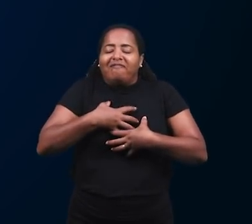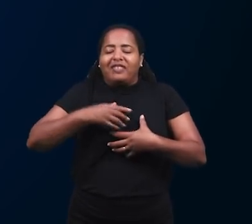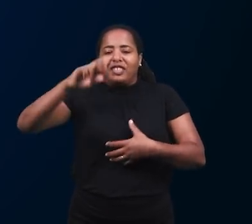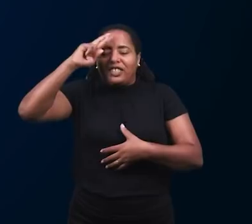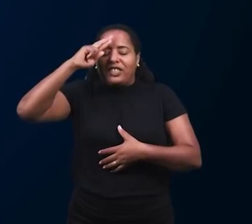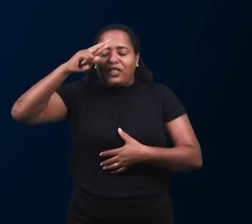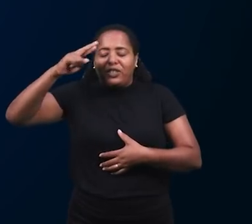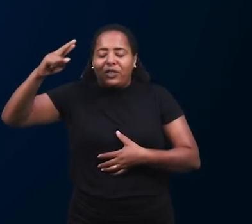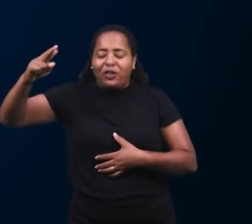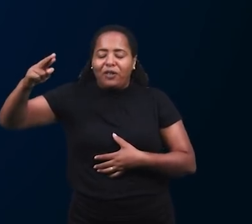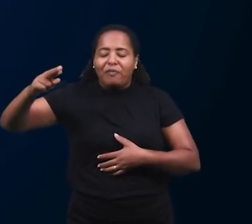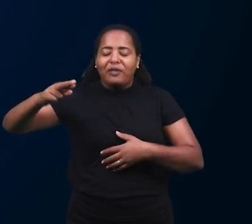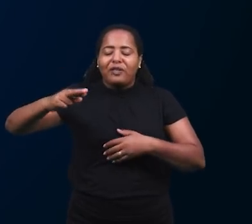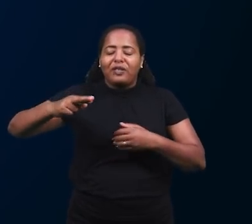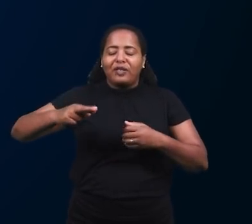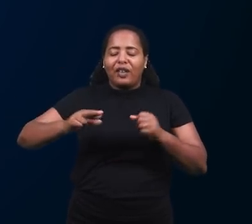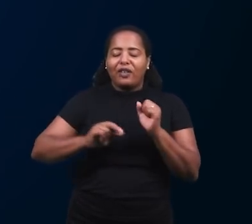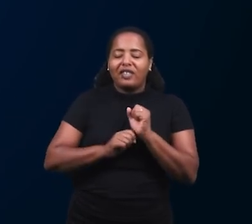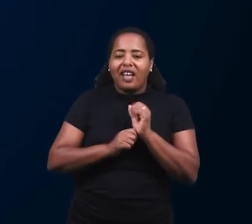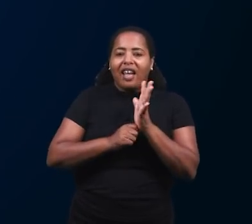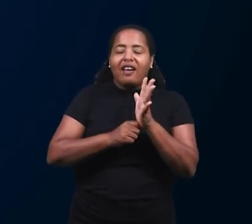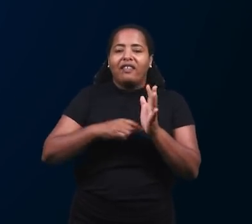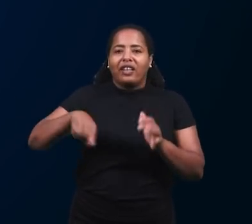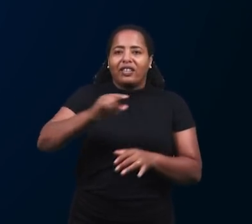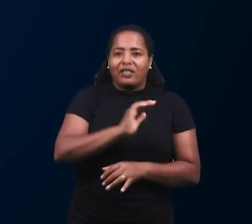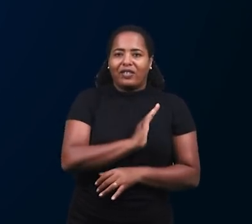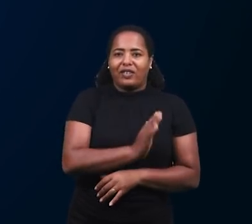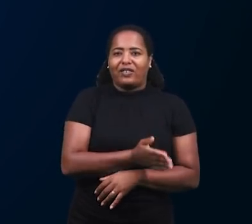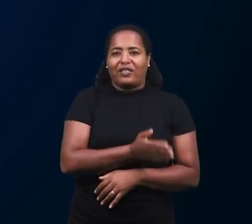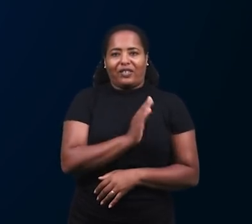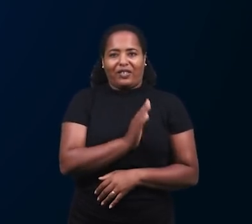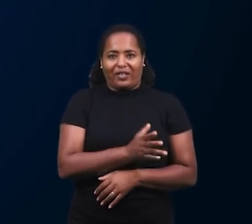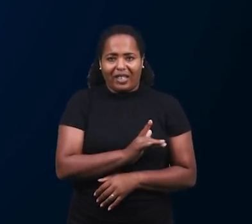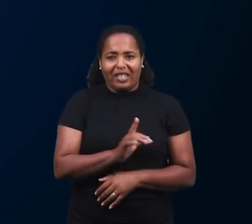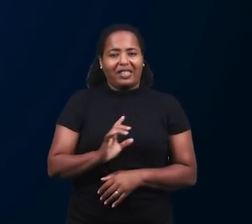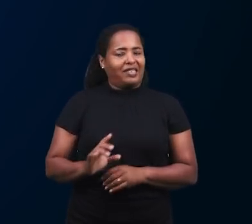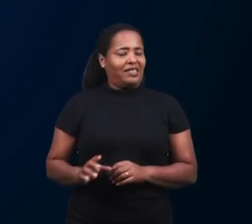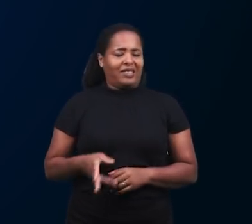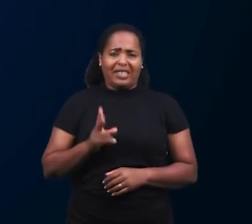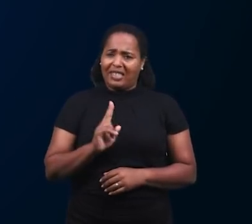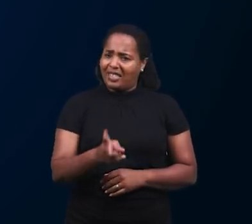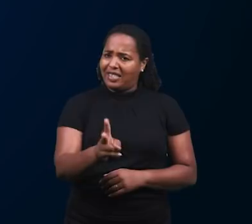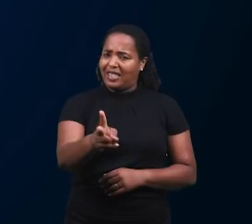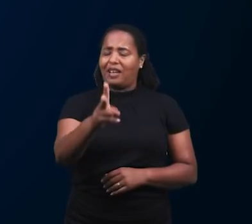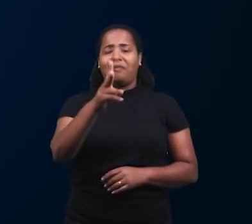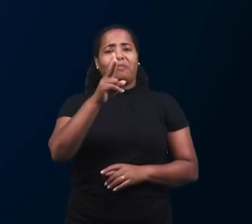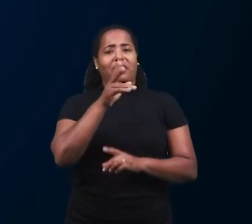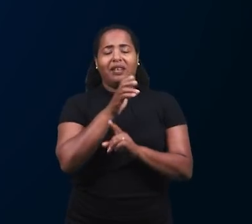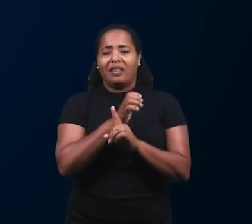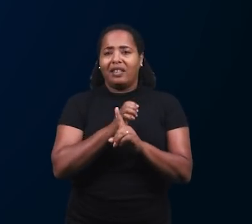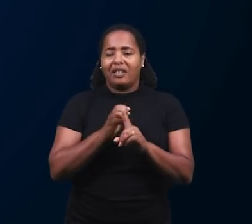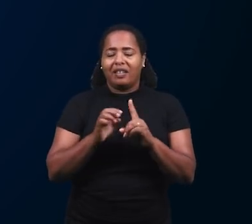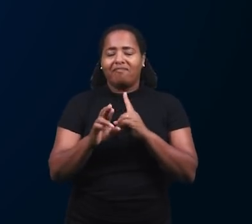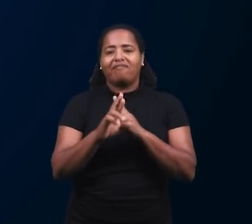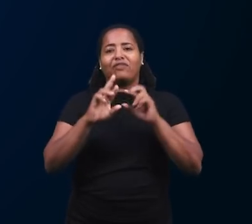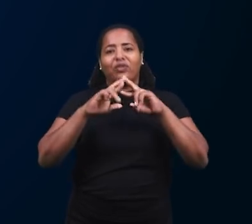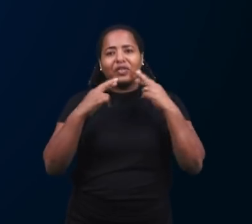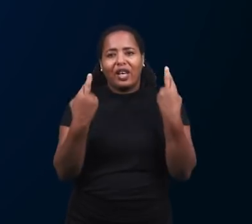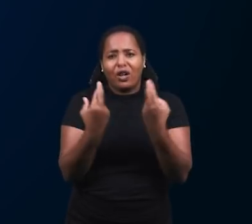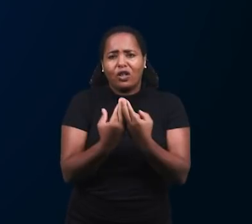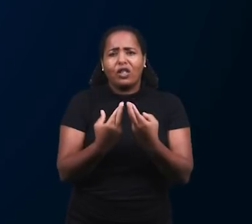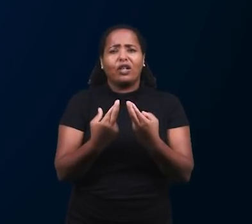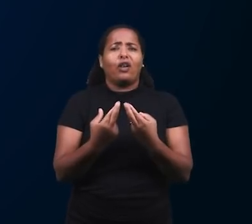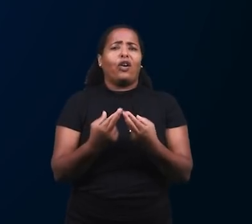a presença do Senhor, o Senhor está se revelando cada semana Ele está se revelando